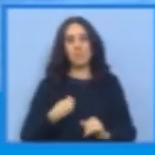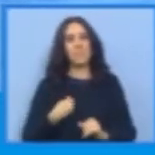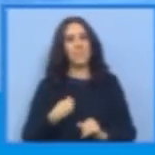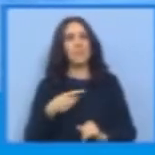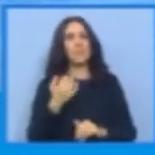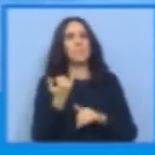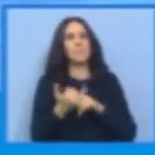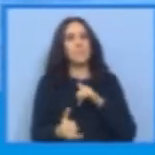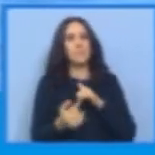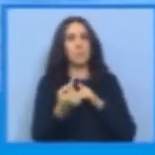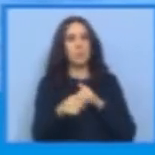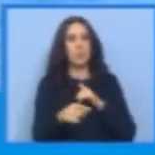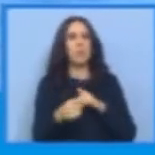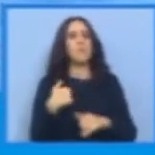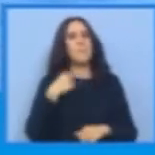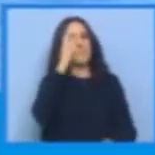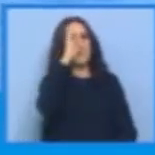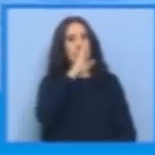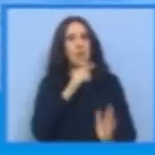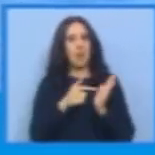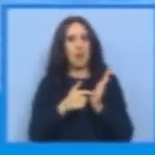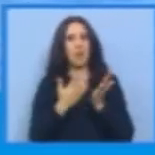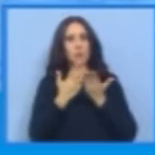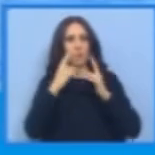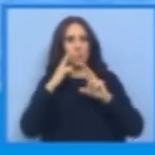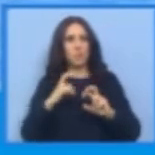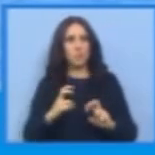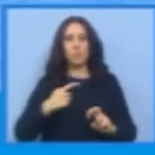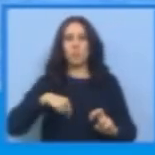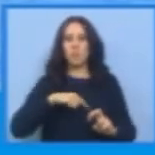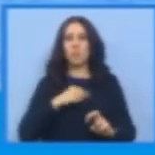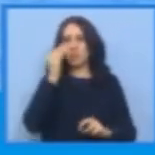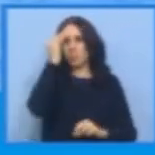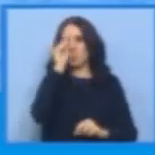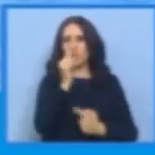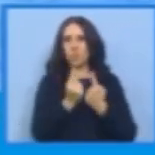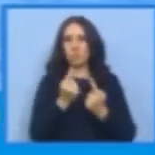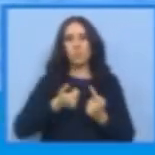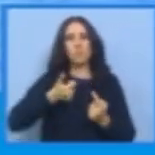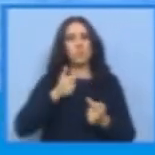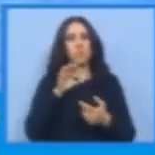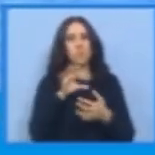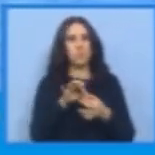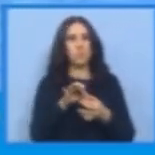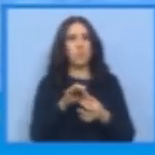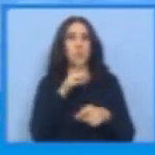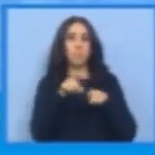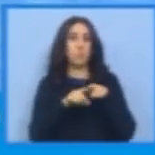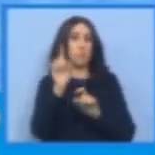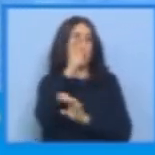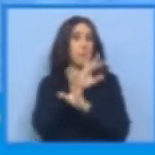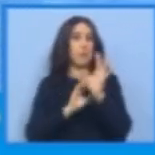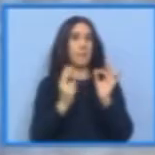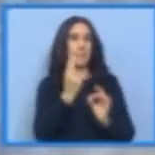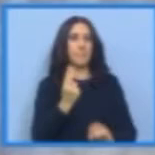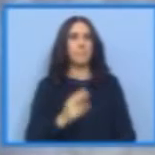há esse perigo que identificamos no estudo e para o qual fazemos algumas recomendações, sobretudo às políticas da União Europeia. E